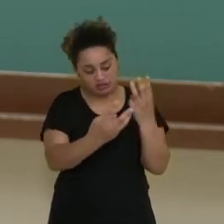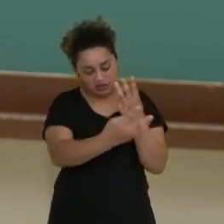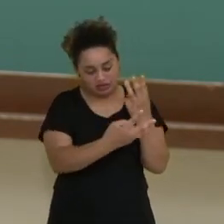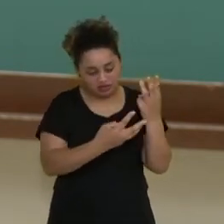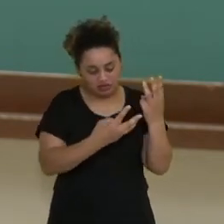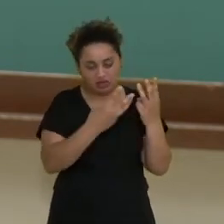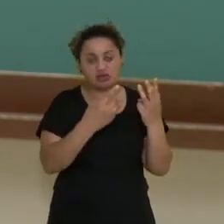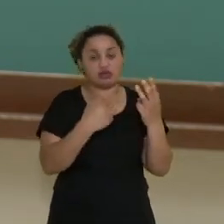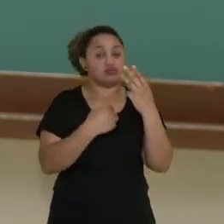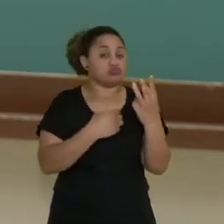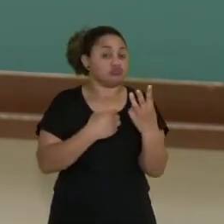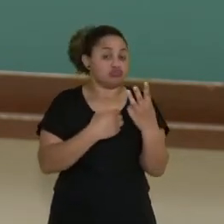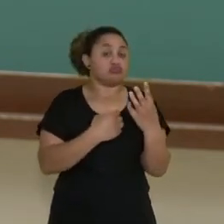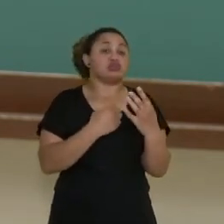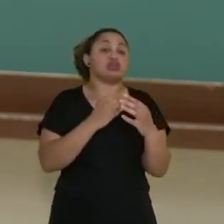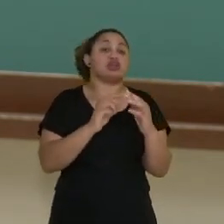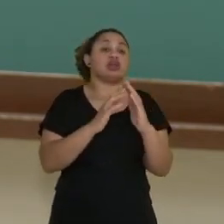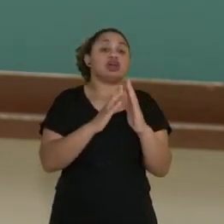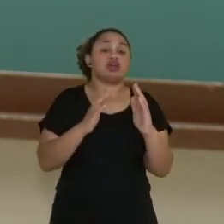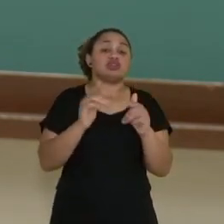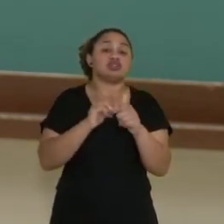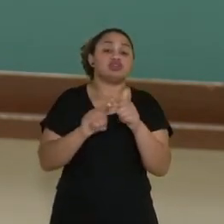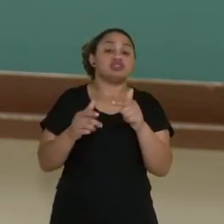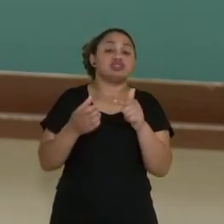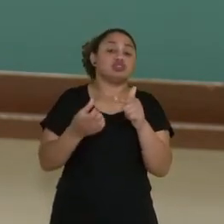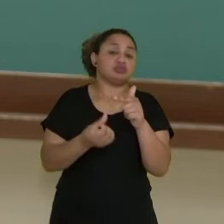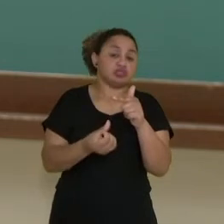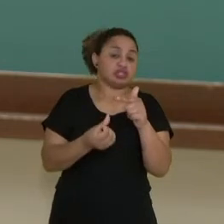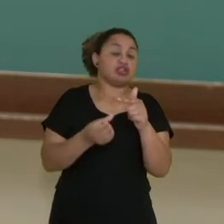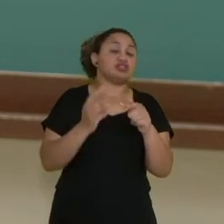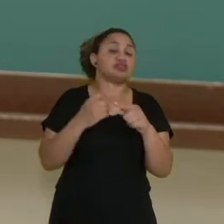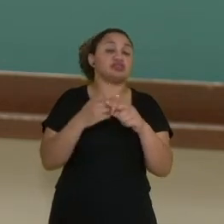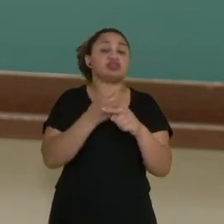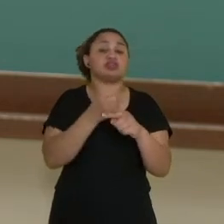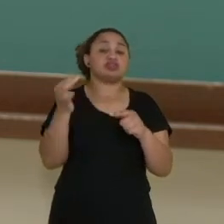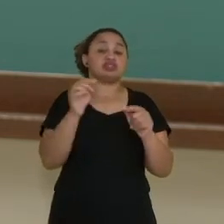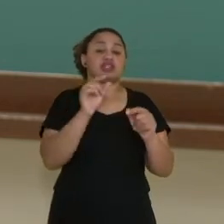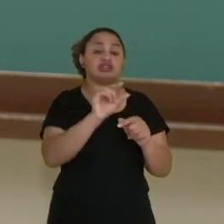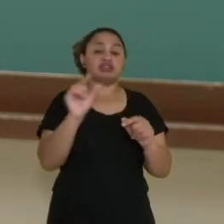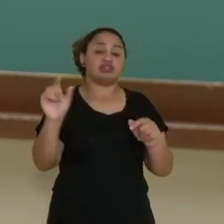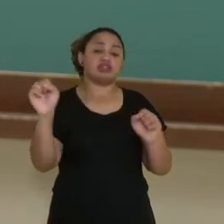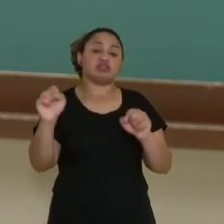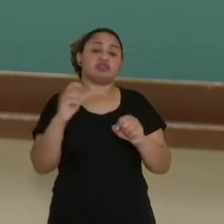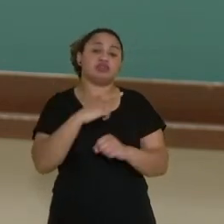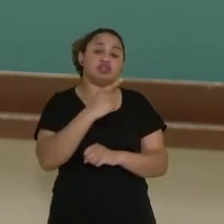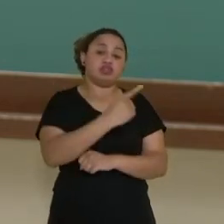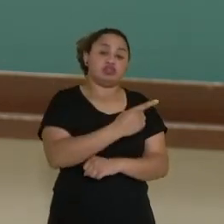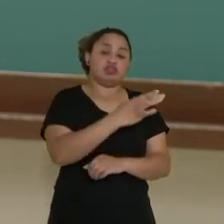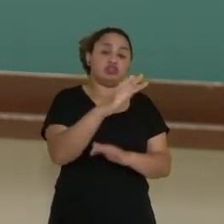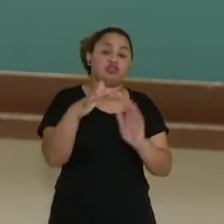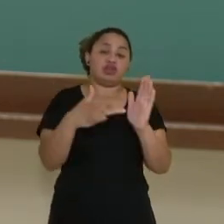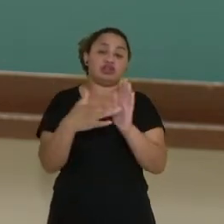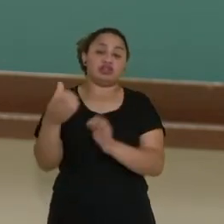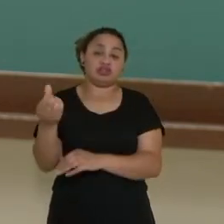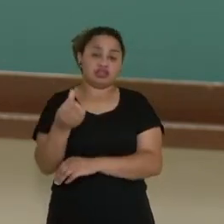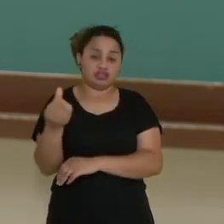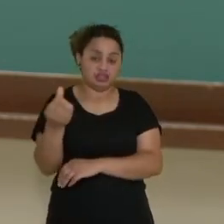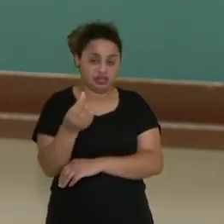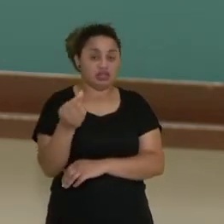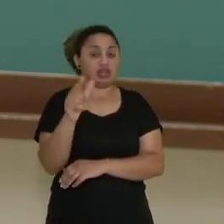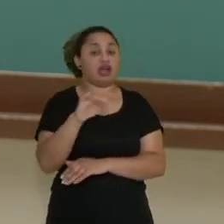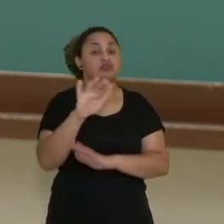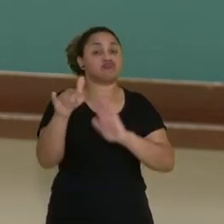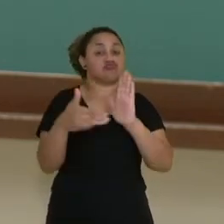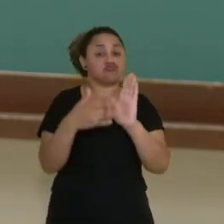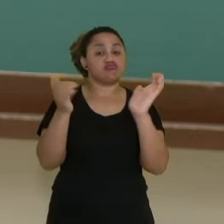no meu espaço amostral, dividido pelo número de elementos, né, do espaço amostral, dividido pelo